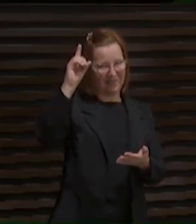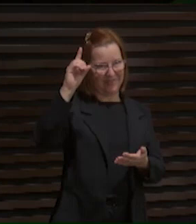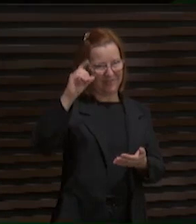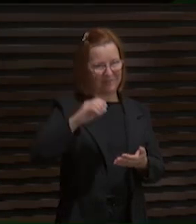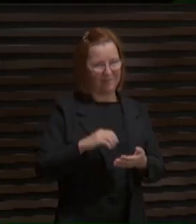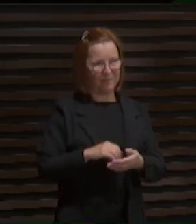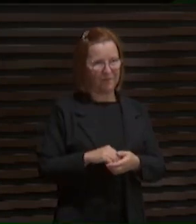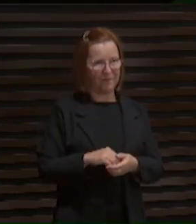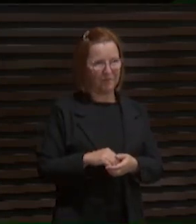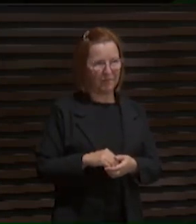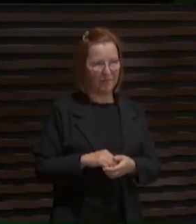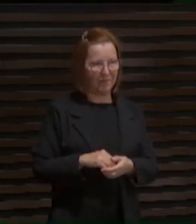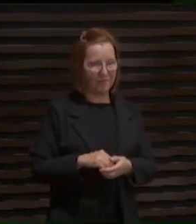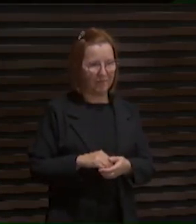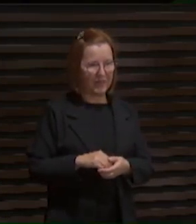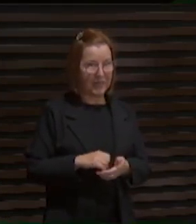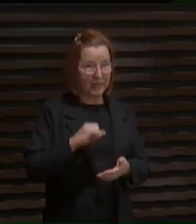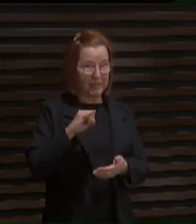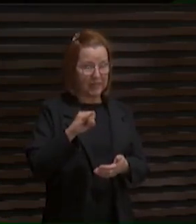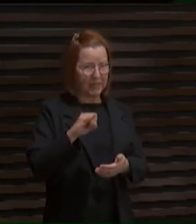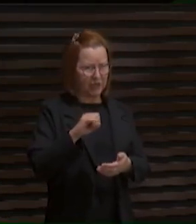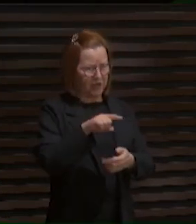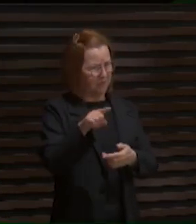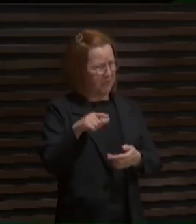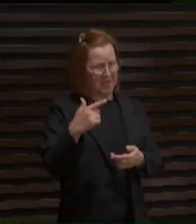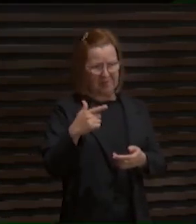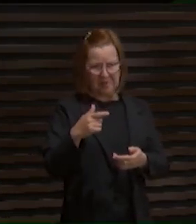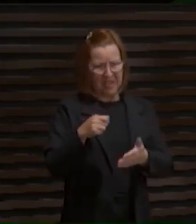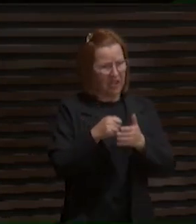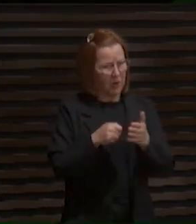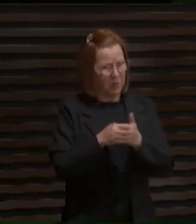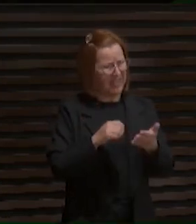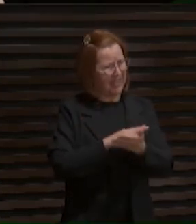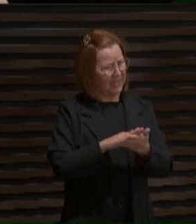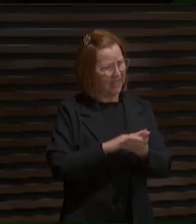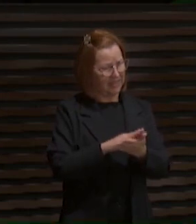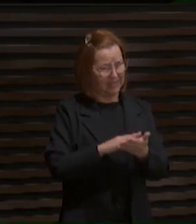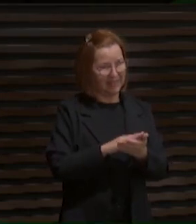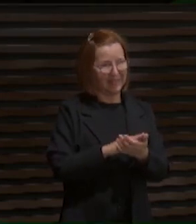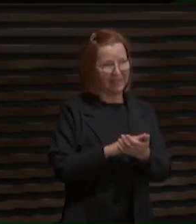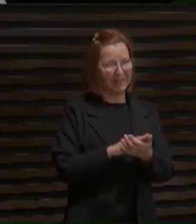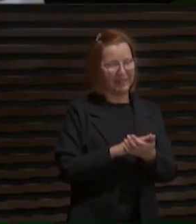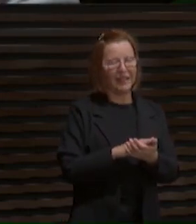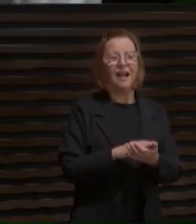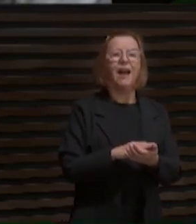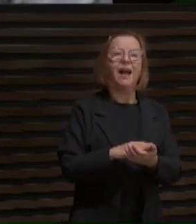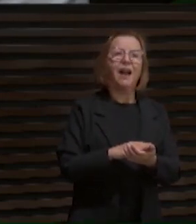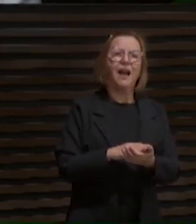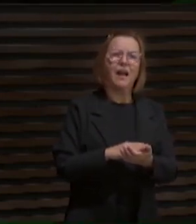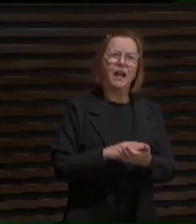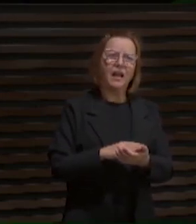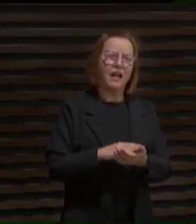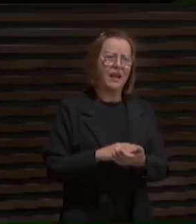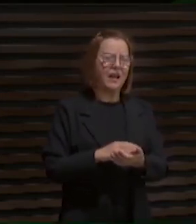estiver limpo, você não tiver mais nenhuma luta no seu intelecto, no seu coração, aí sim você vai conseguir cumprir a vontade do Senhor. Não é assim. Paulo